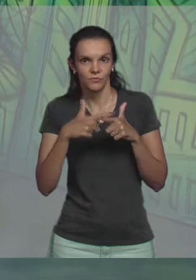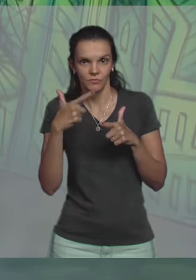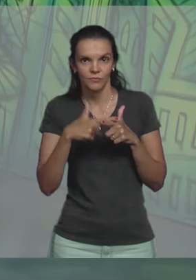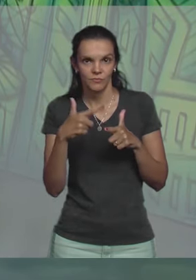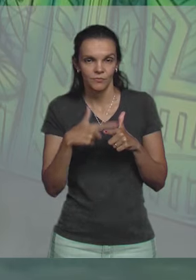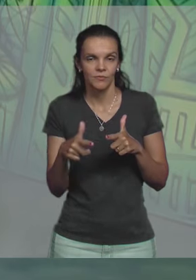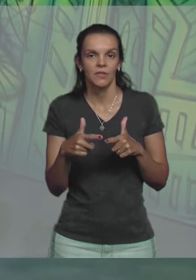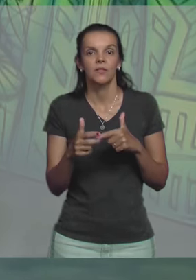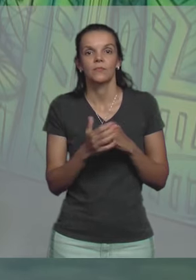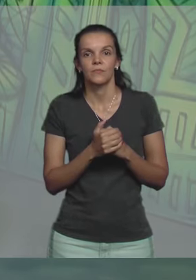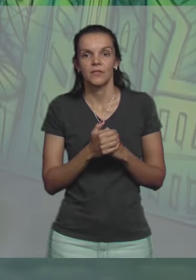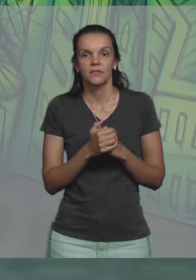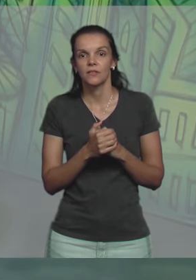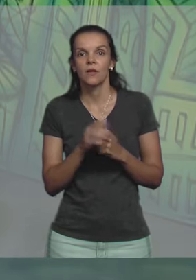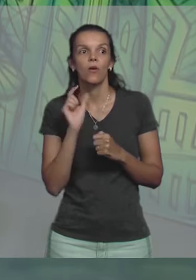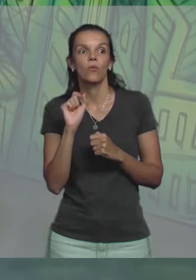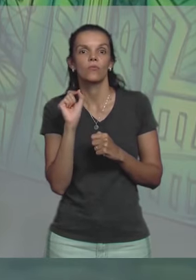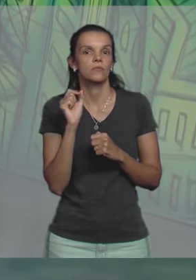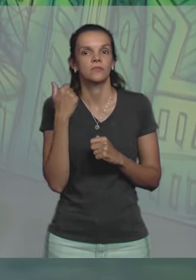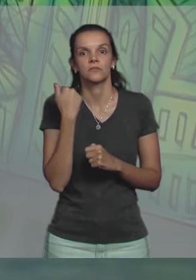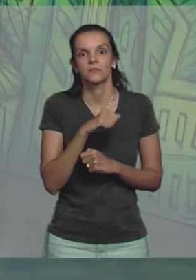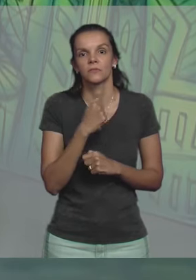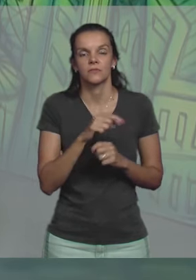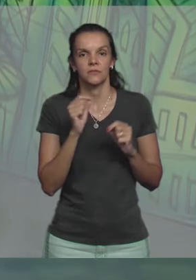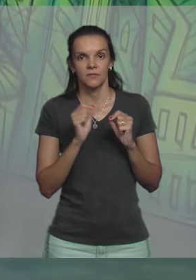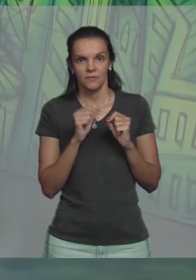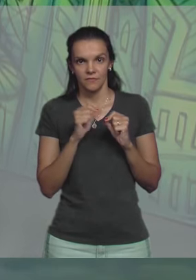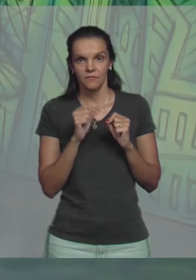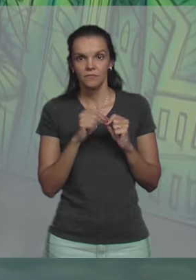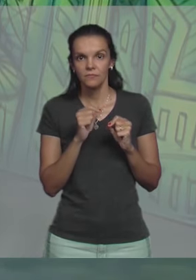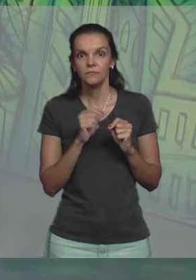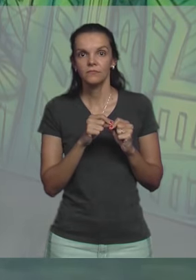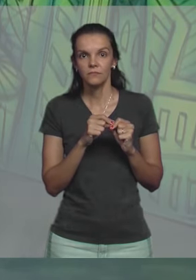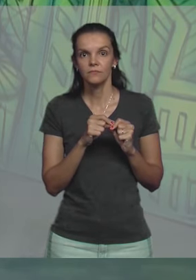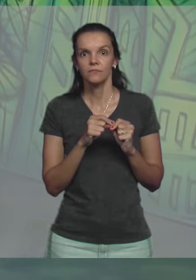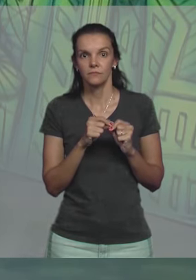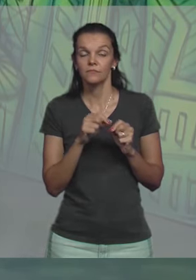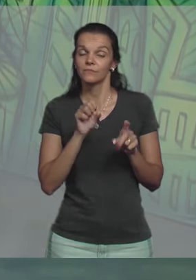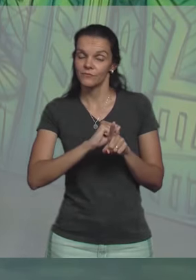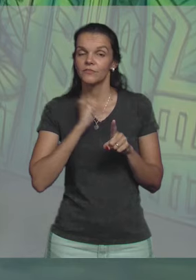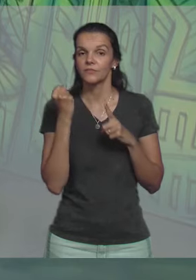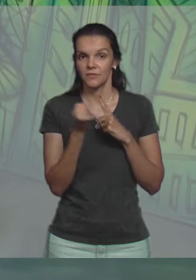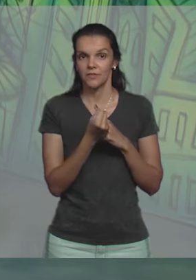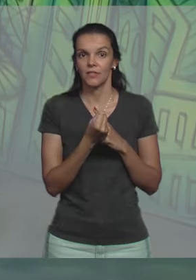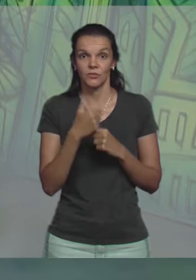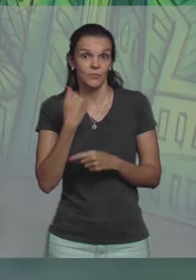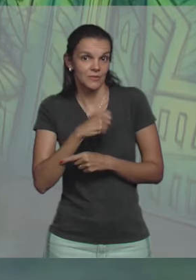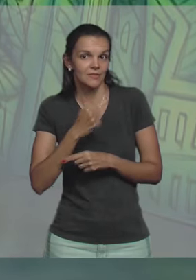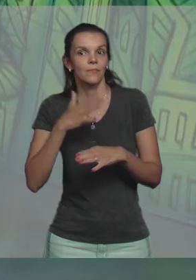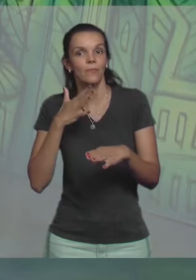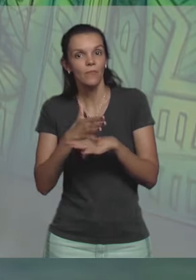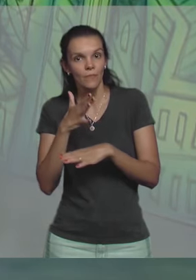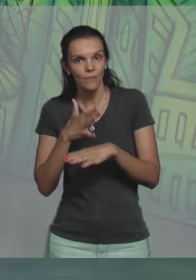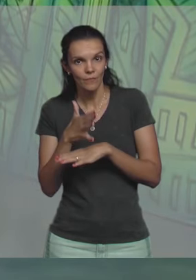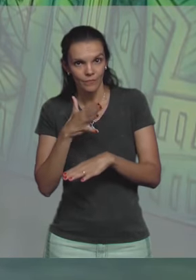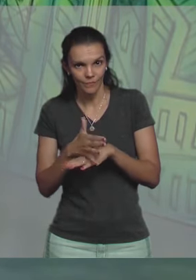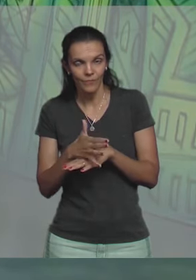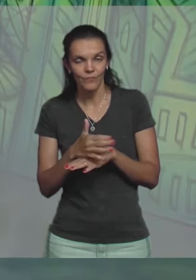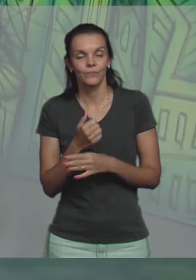problemas, quais são as aspirações das pessoas. Então, essa auscultação da sociedade precisa ser feita. Em função